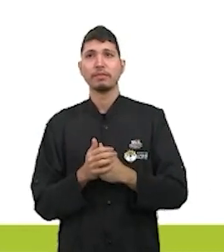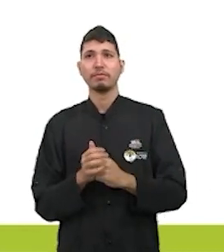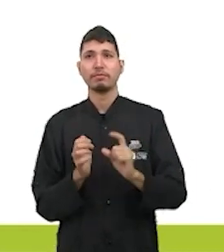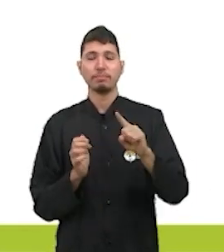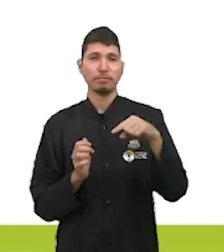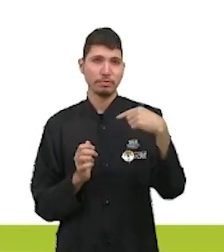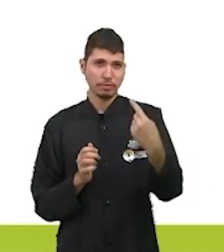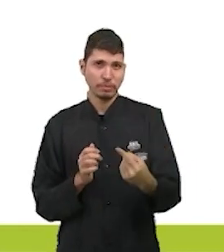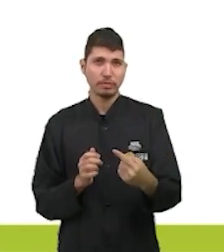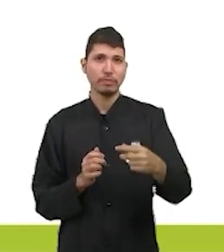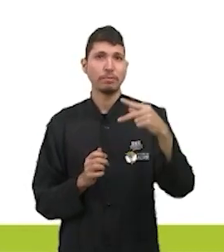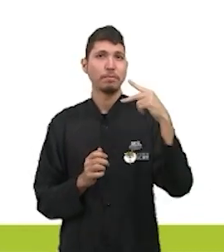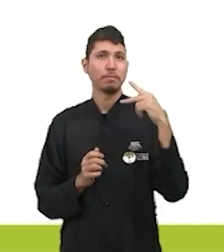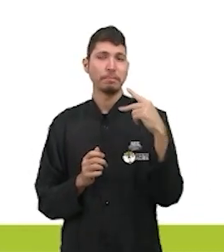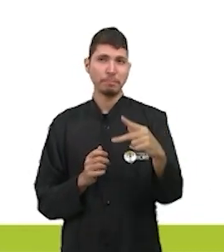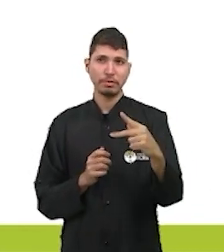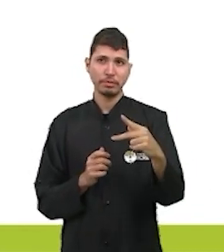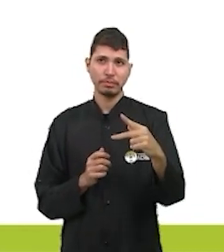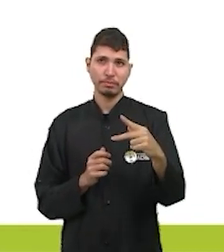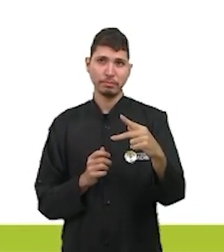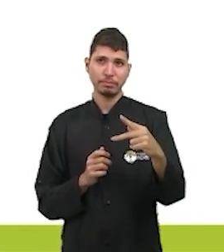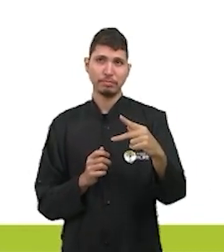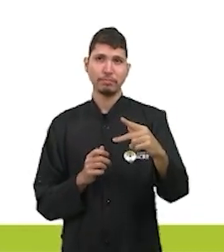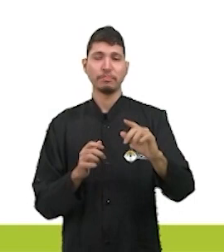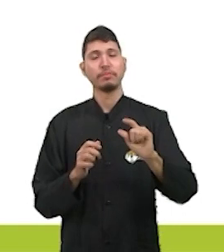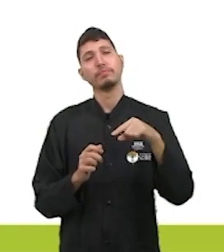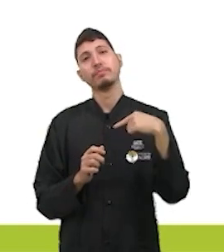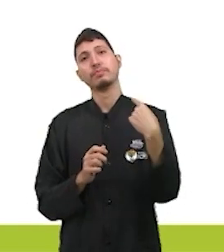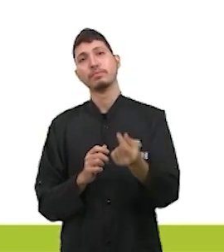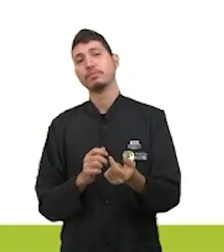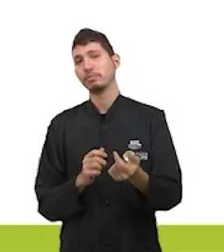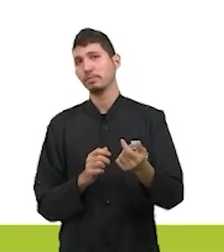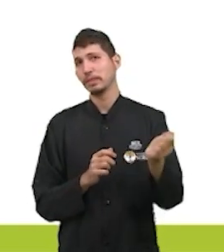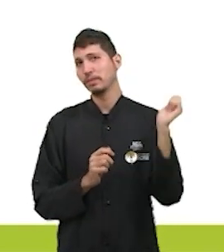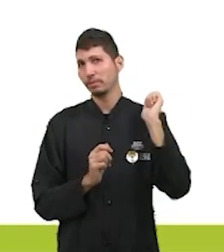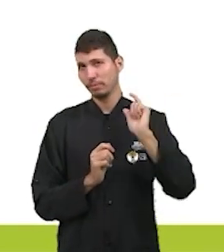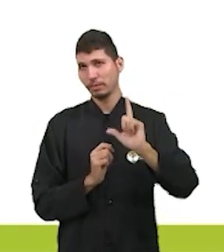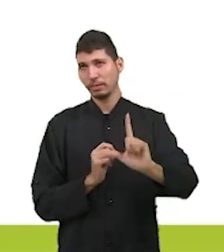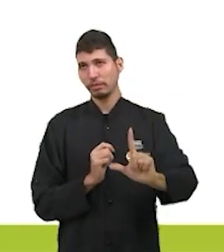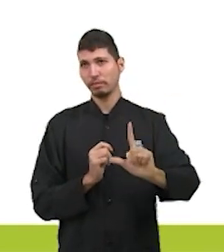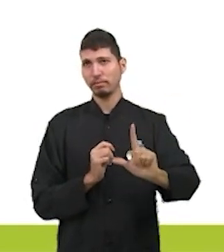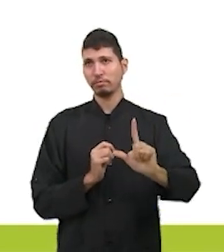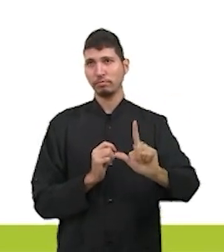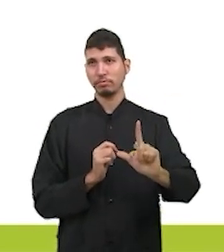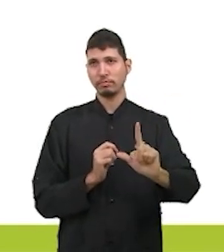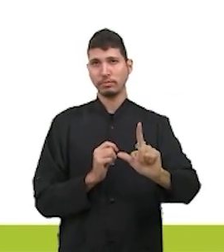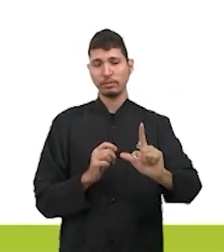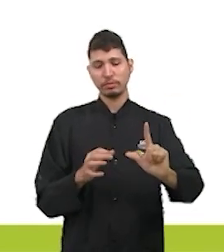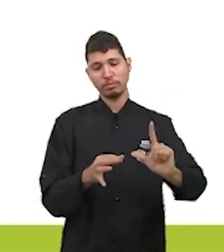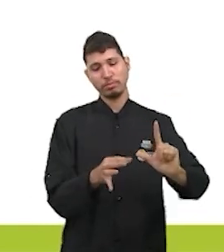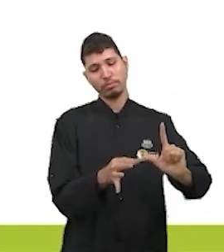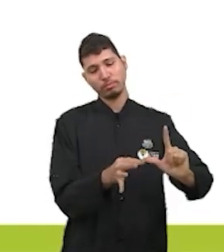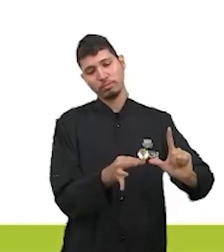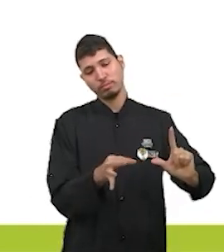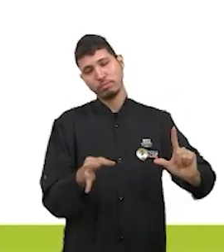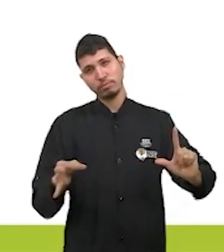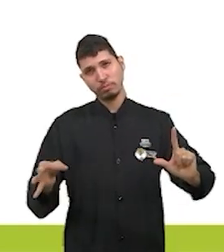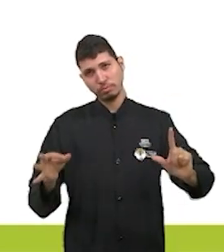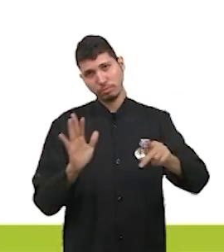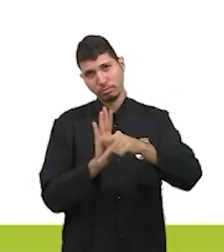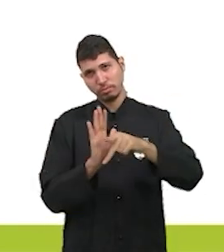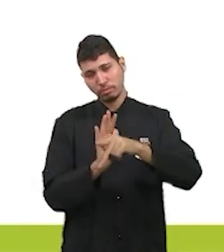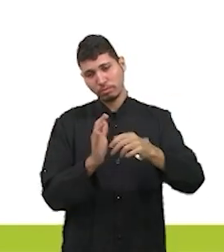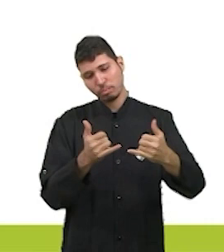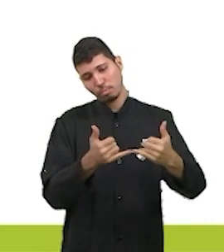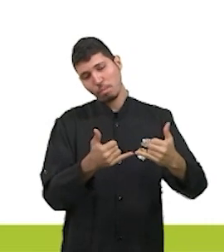tá? O L, que é o comprimento do fio, tá? Do fio condutor, que vai ser